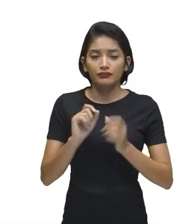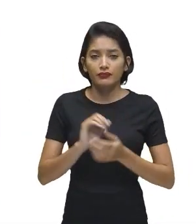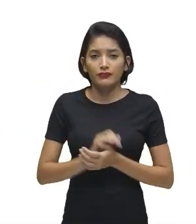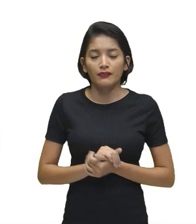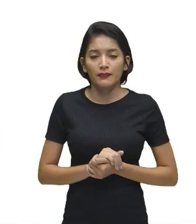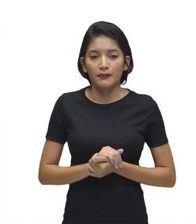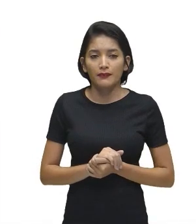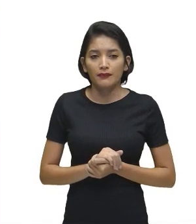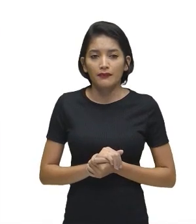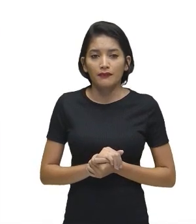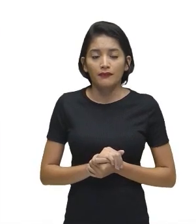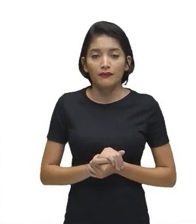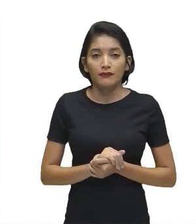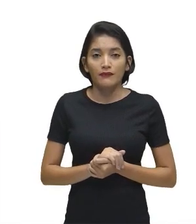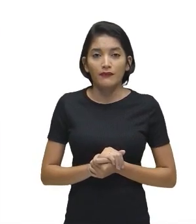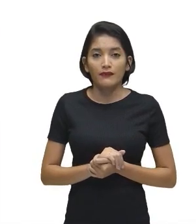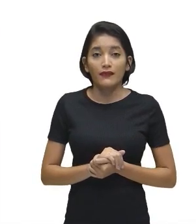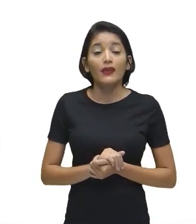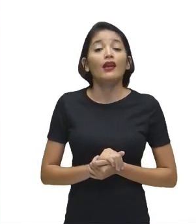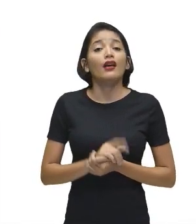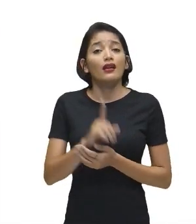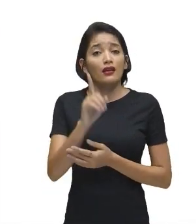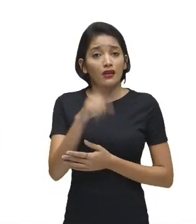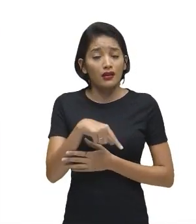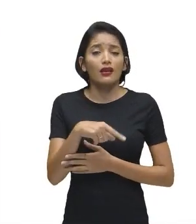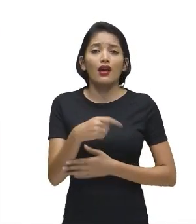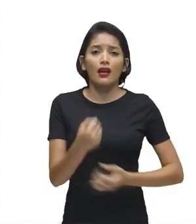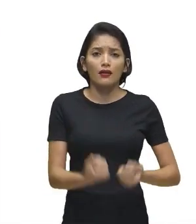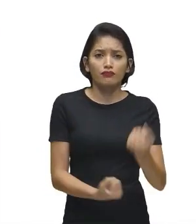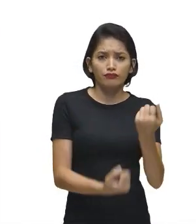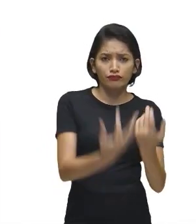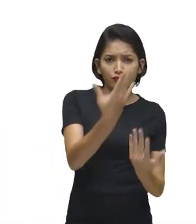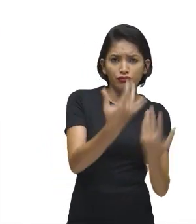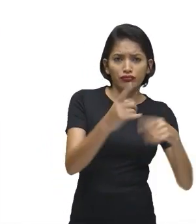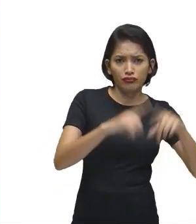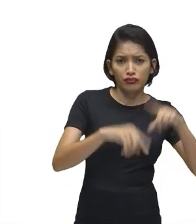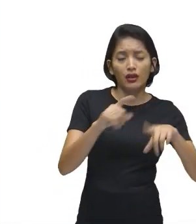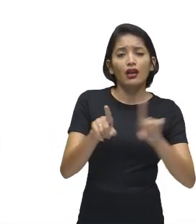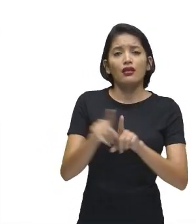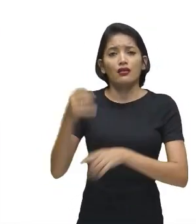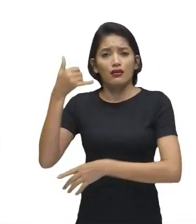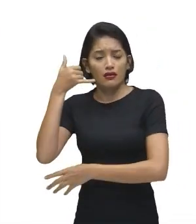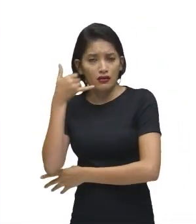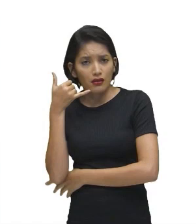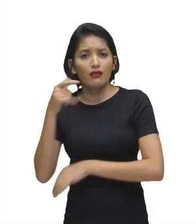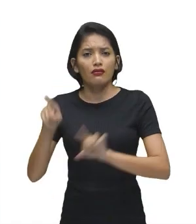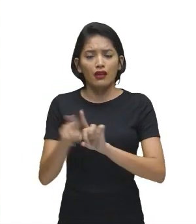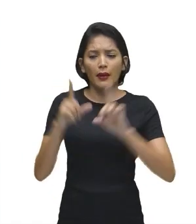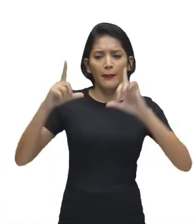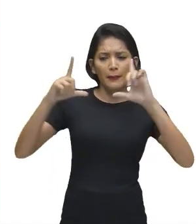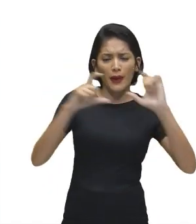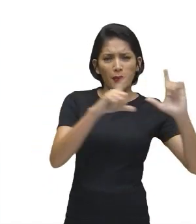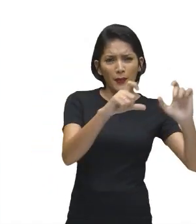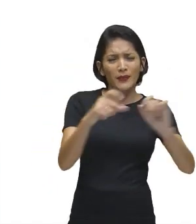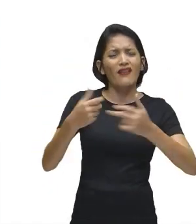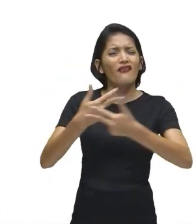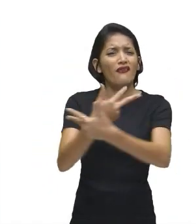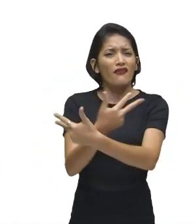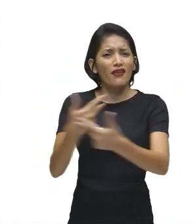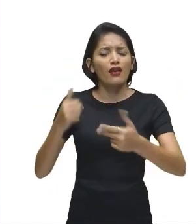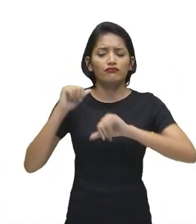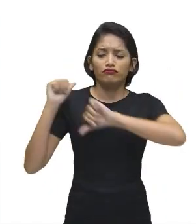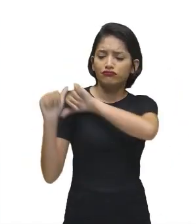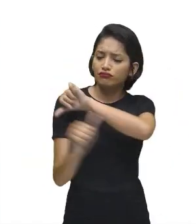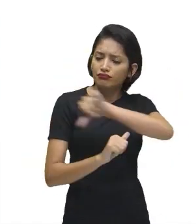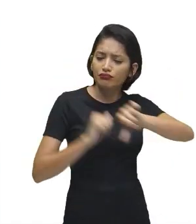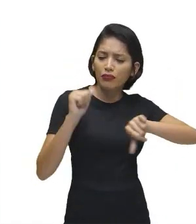descobrimento da máquina a vapor, do telefone, da máquina fotográfica. Então, houve várias